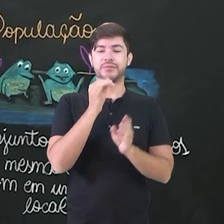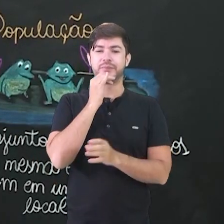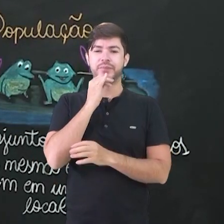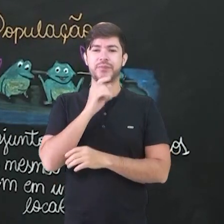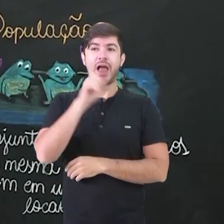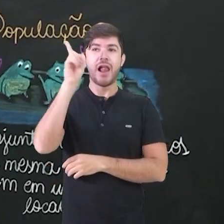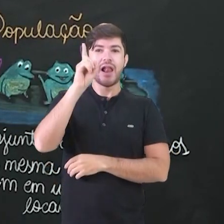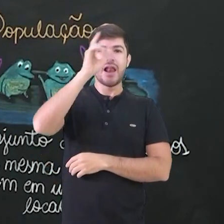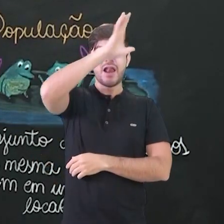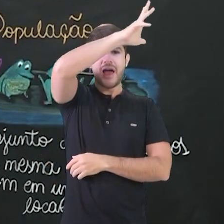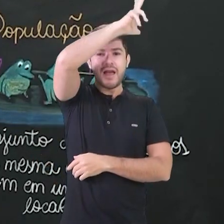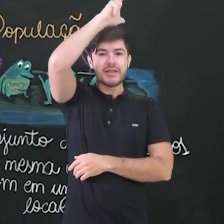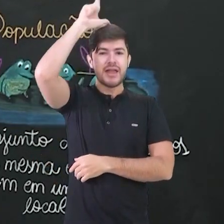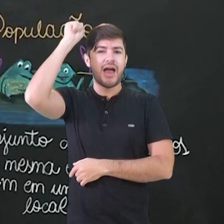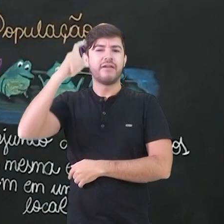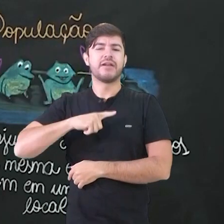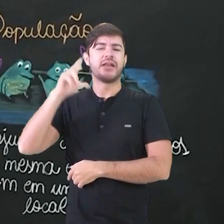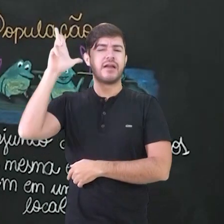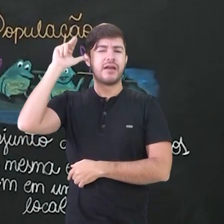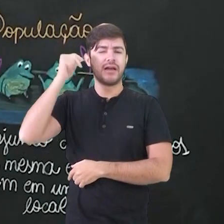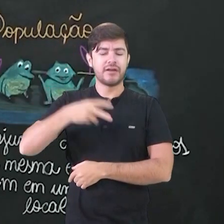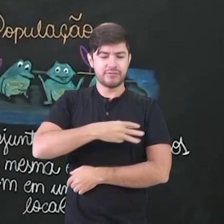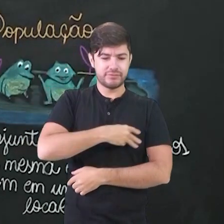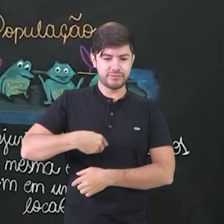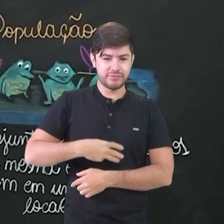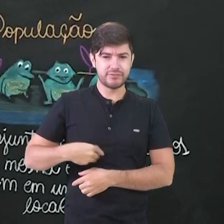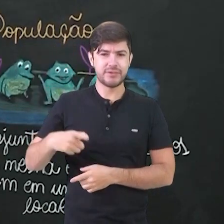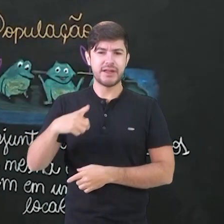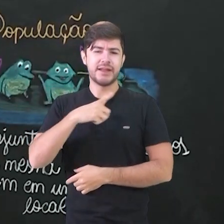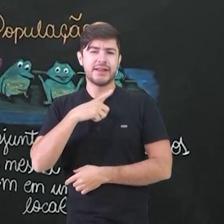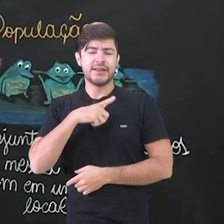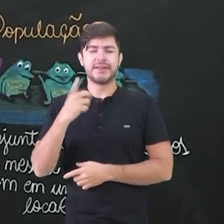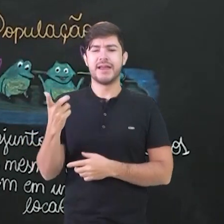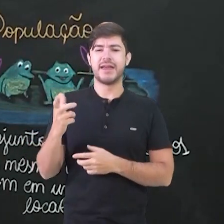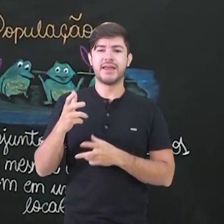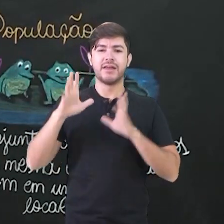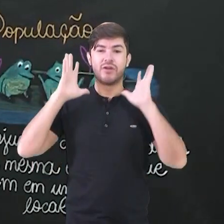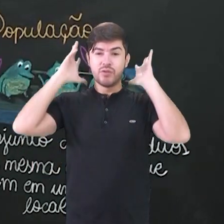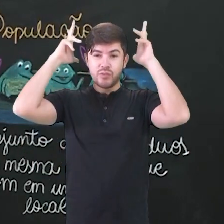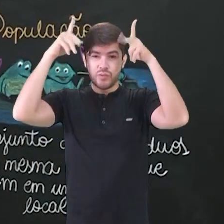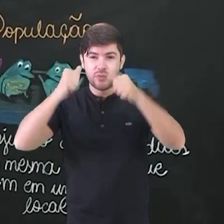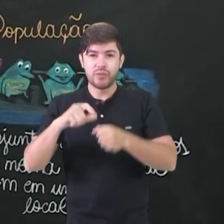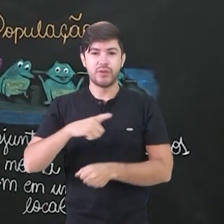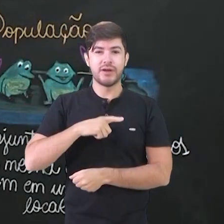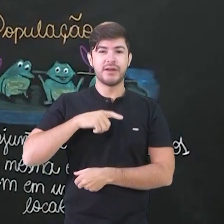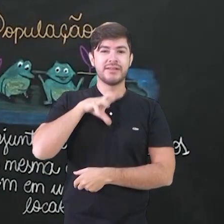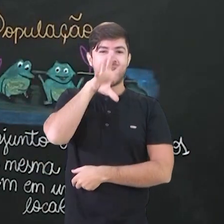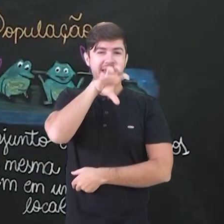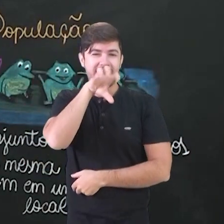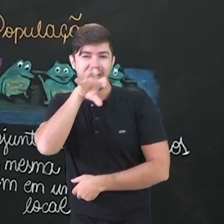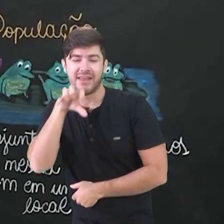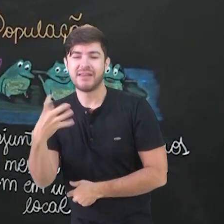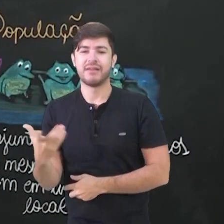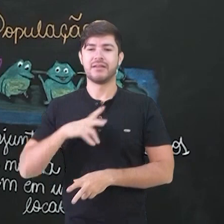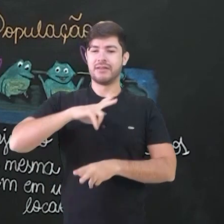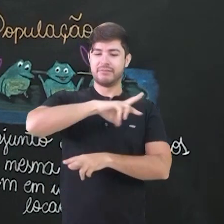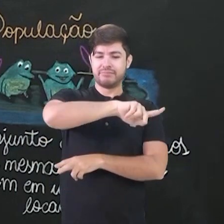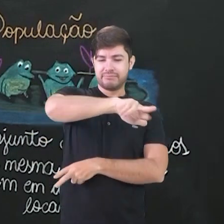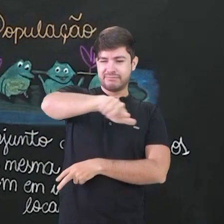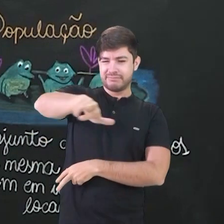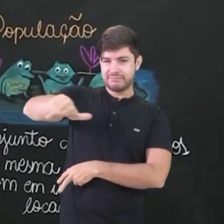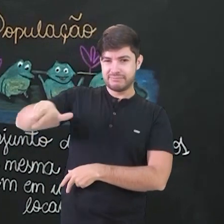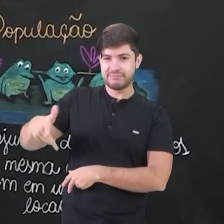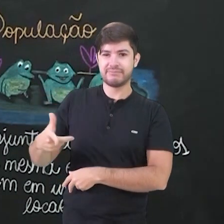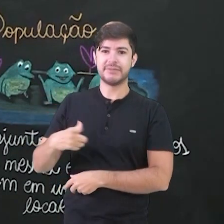savana africana? Eu tenho zebra, eu tenho leões, eu tenho hienas, eu tenho aves, espécies diferentes convivendo. Eu